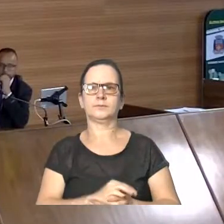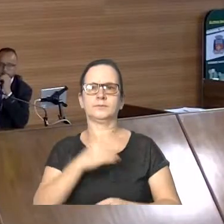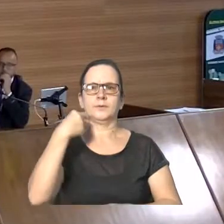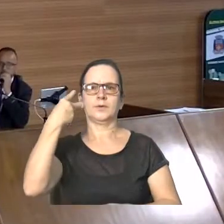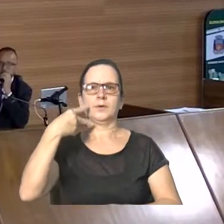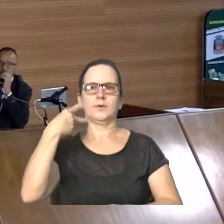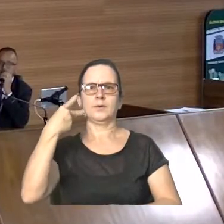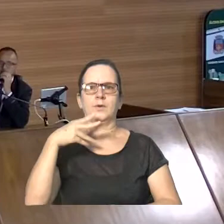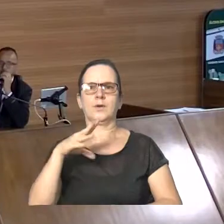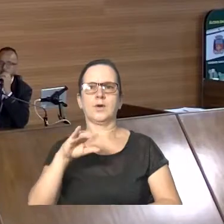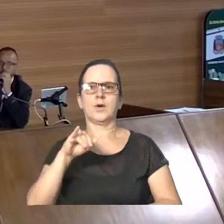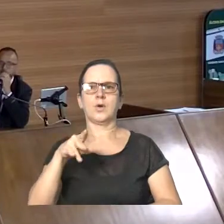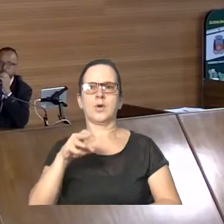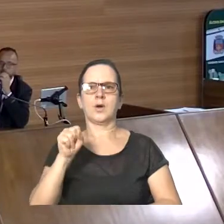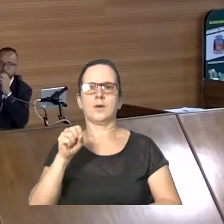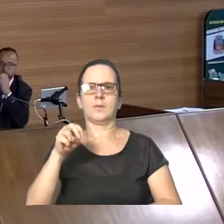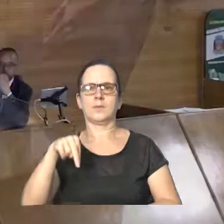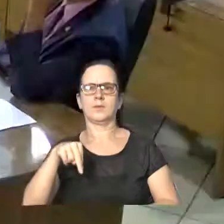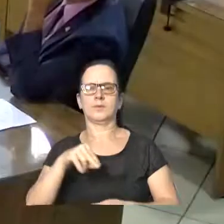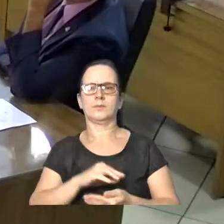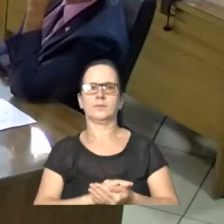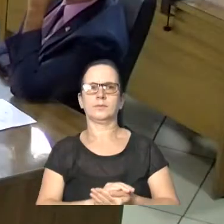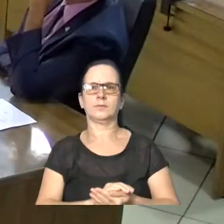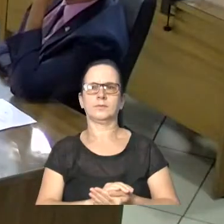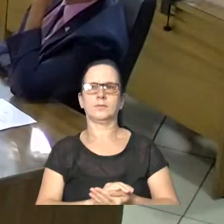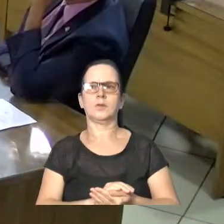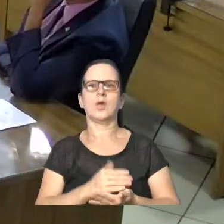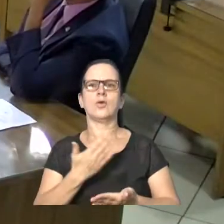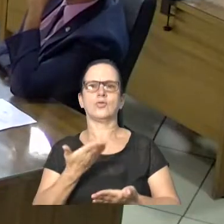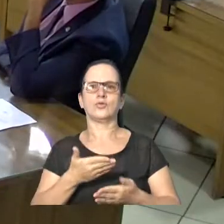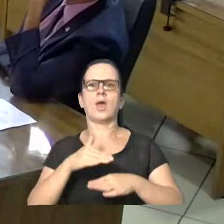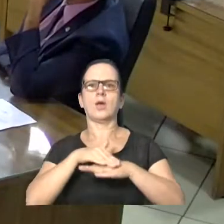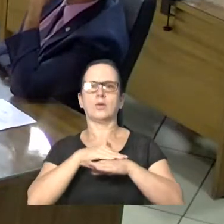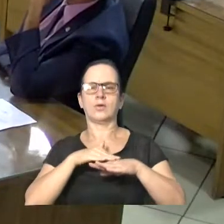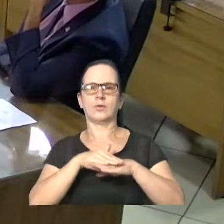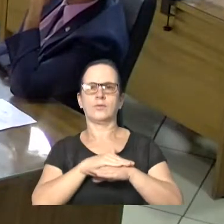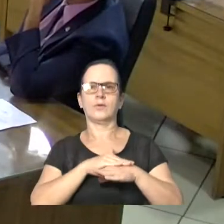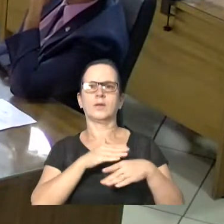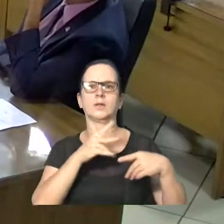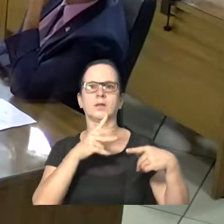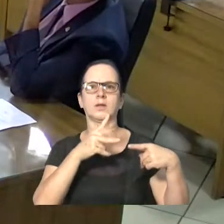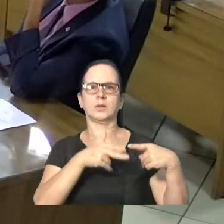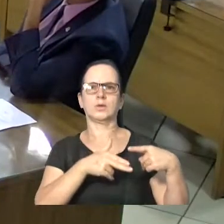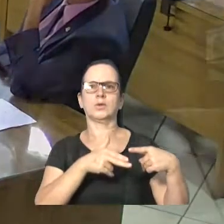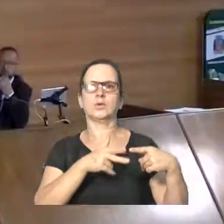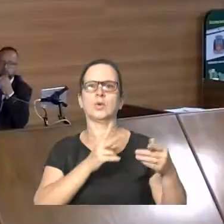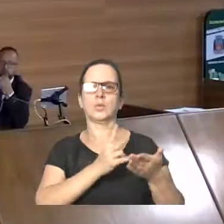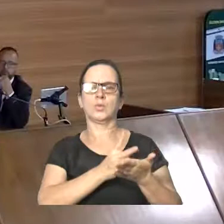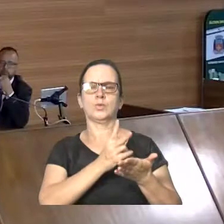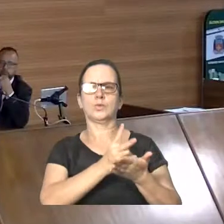Vereador Joemerson Alves de Souza. Como conversado com a vereadora, pela manutenção do veto.